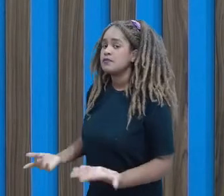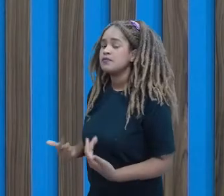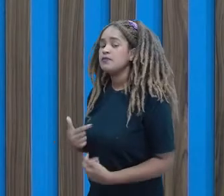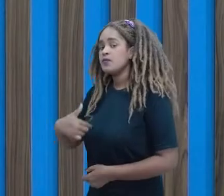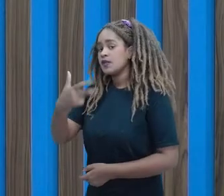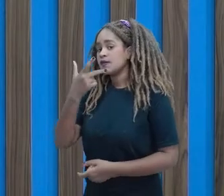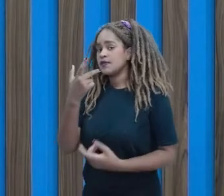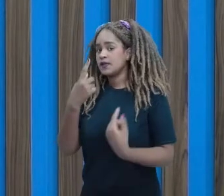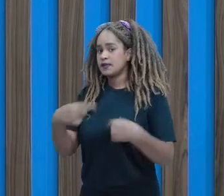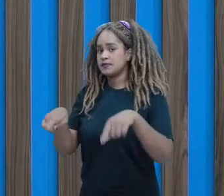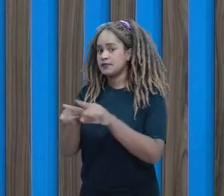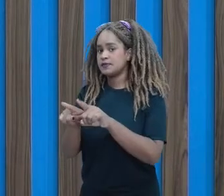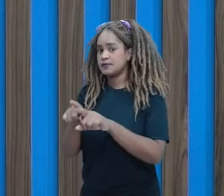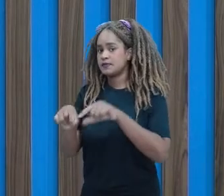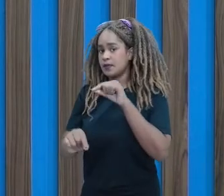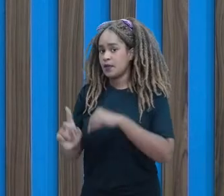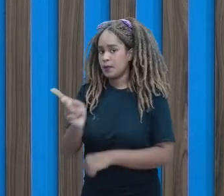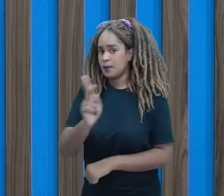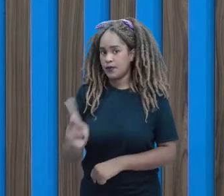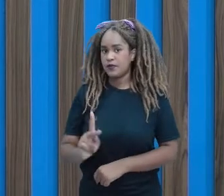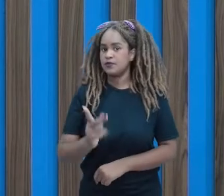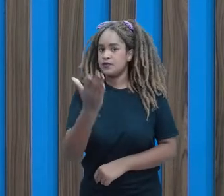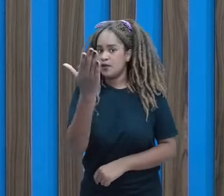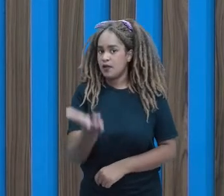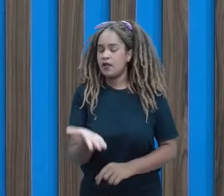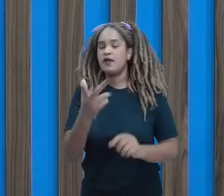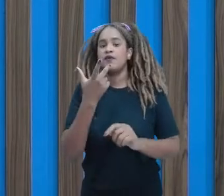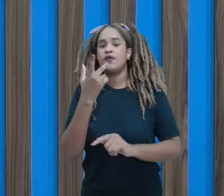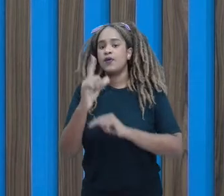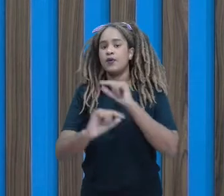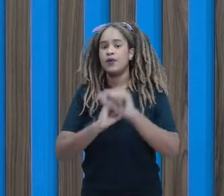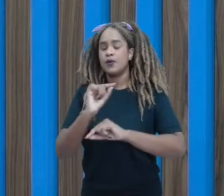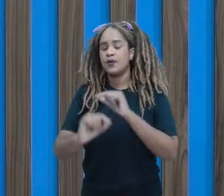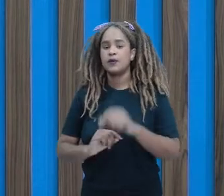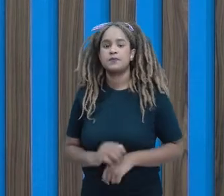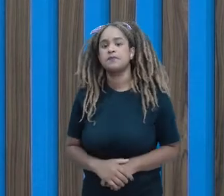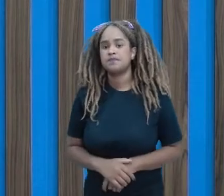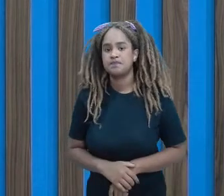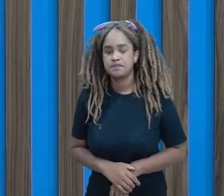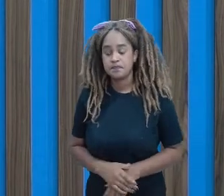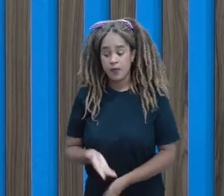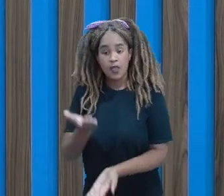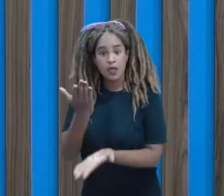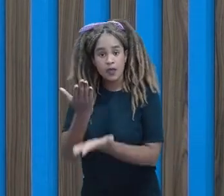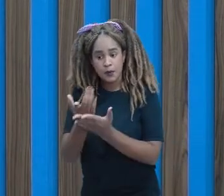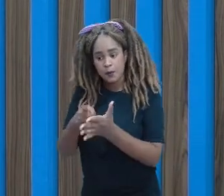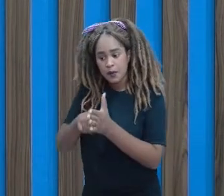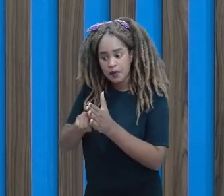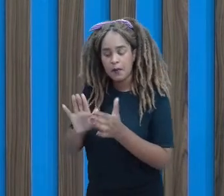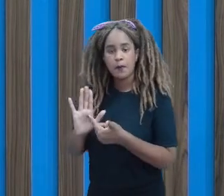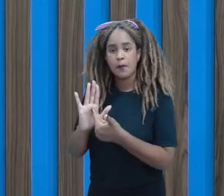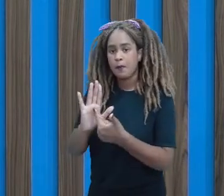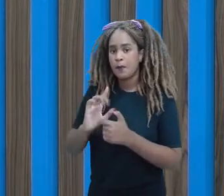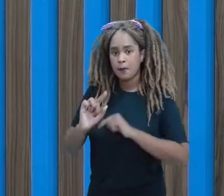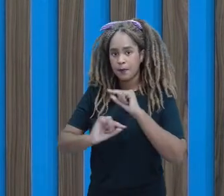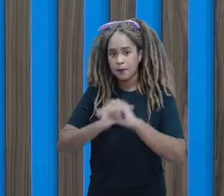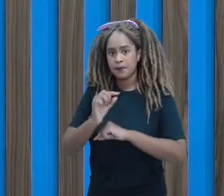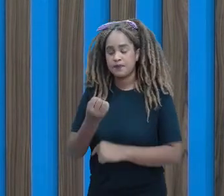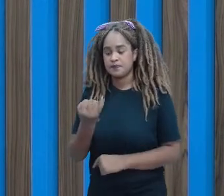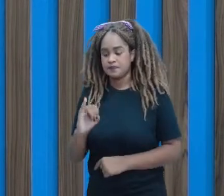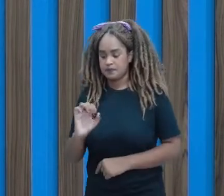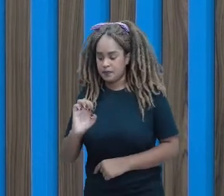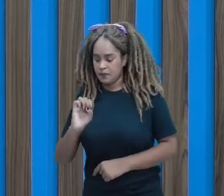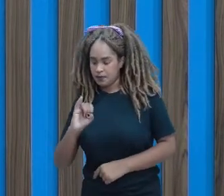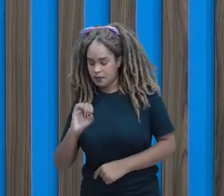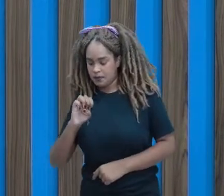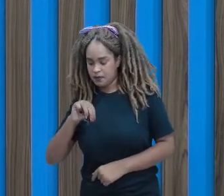assim, como a professora Carol apresenta, né, é o que a gente imagina, é o que os estudos mostram. Então, se a gente fala de ímã,